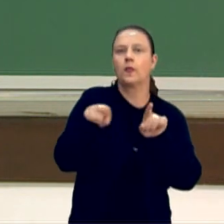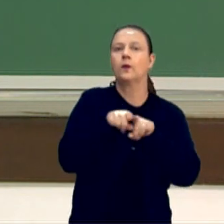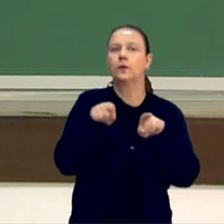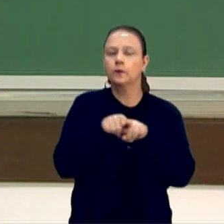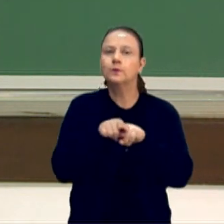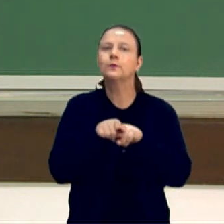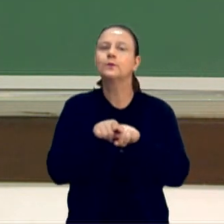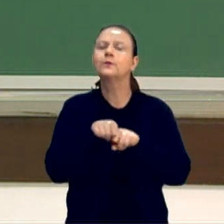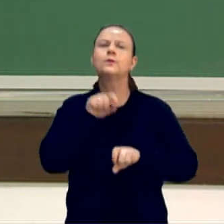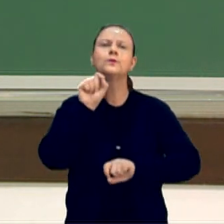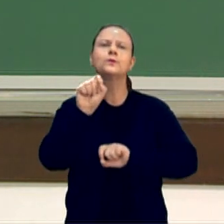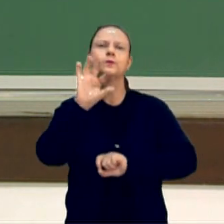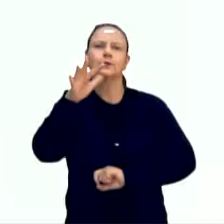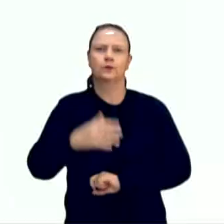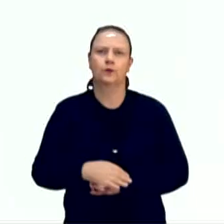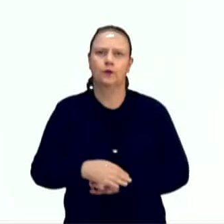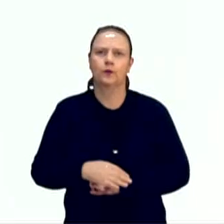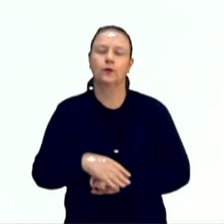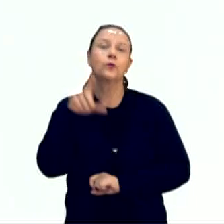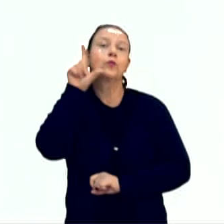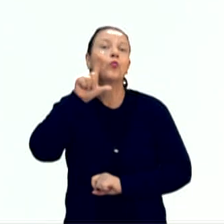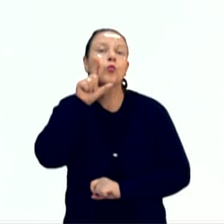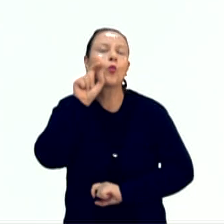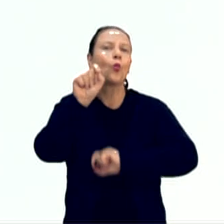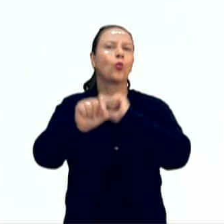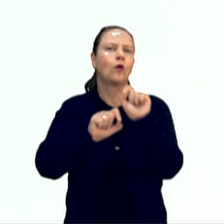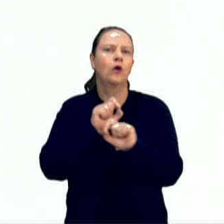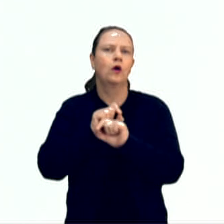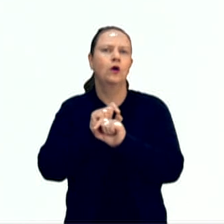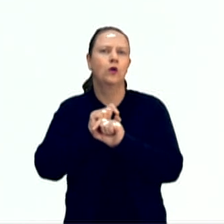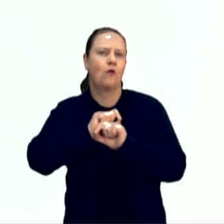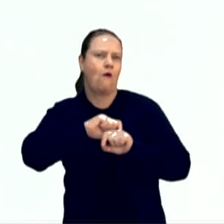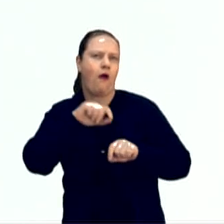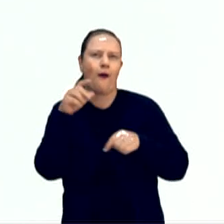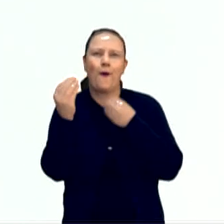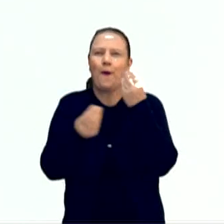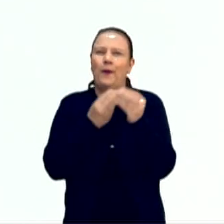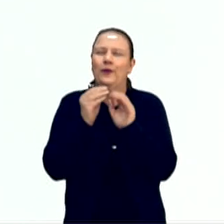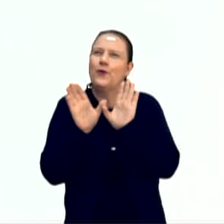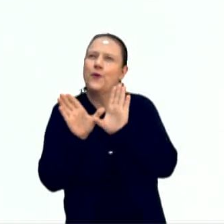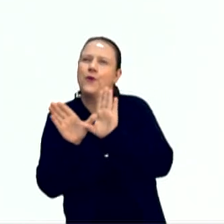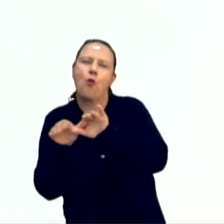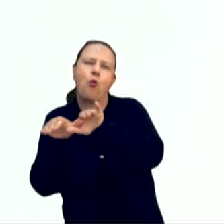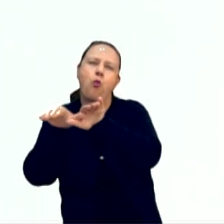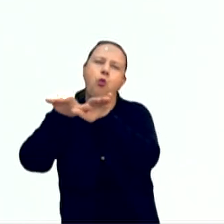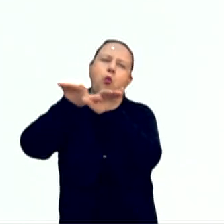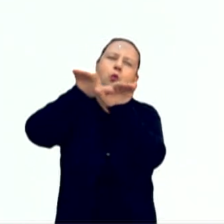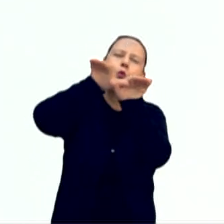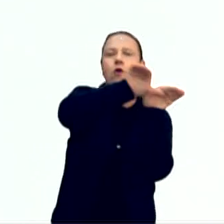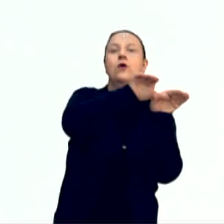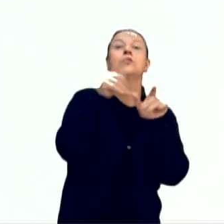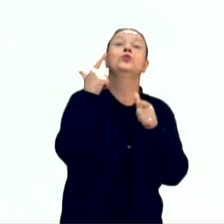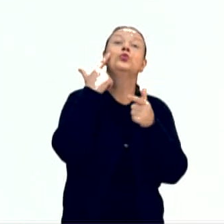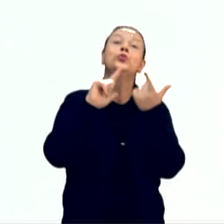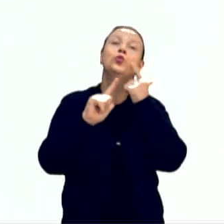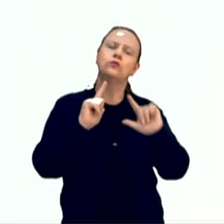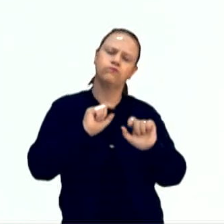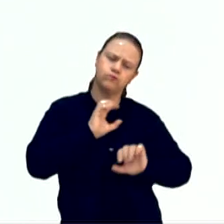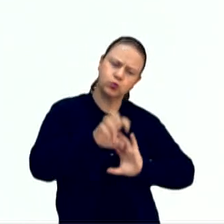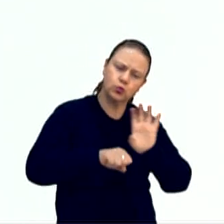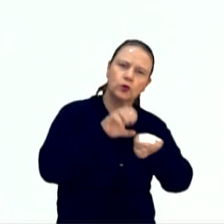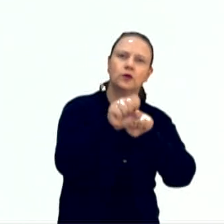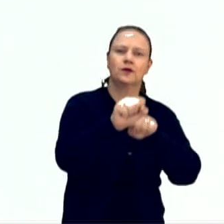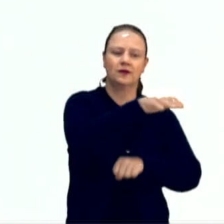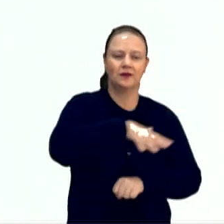e aí, os Estados Unidos voa em relação aí à conquista do espaço territorial. E olha